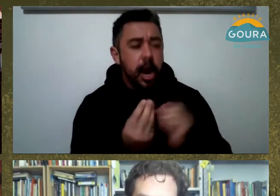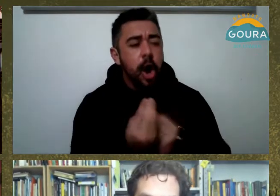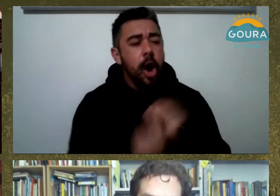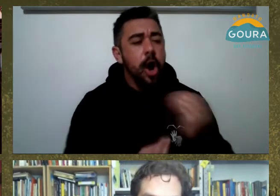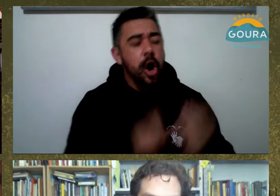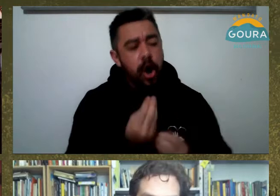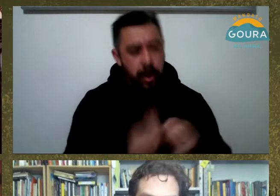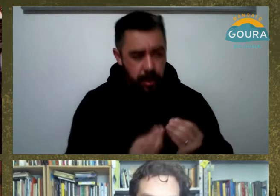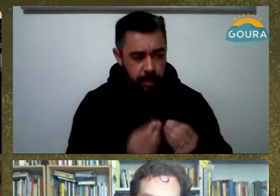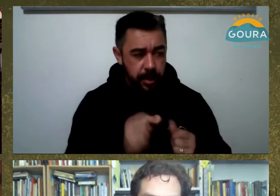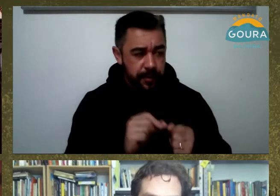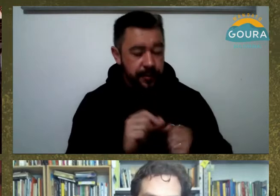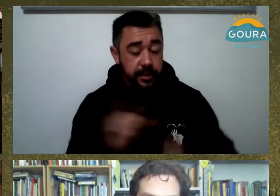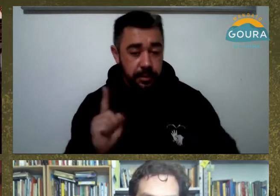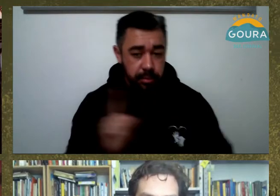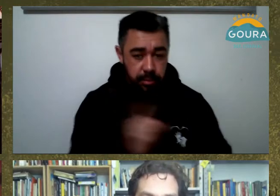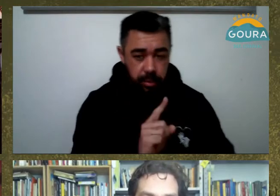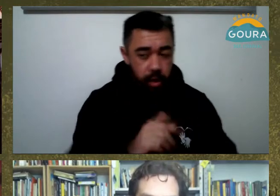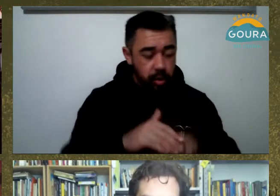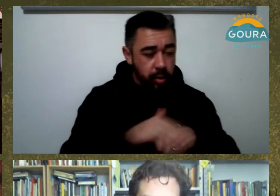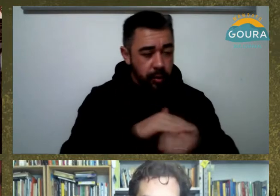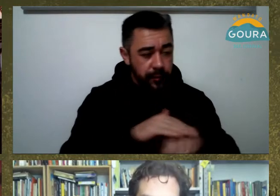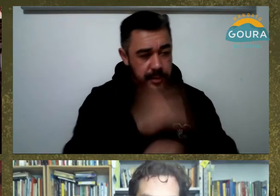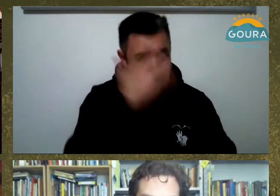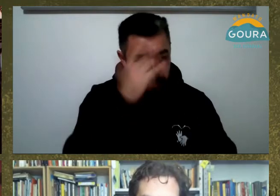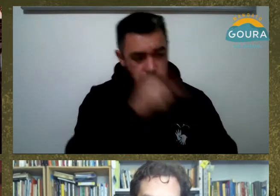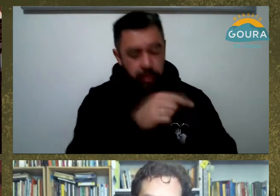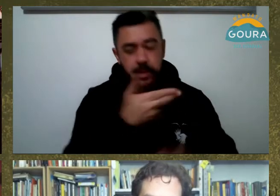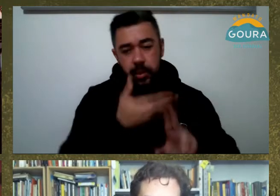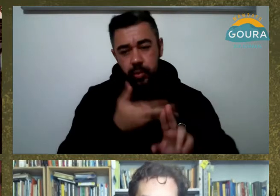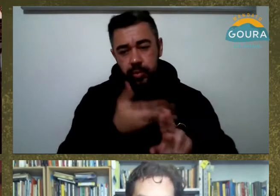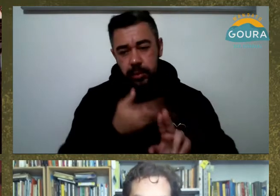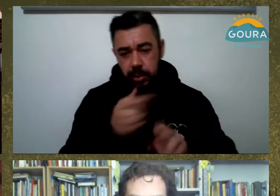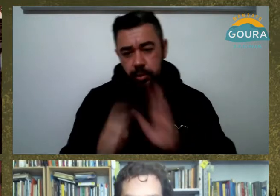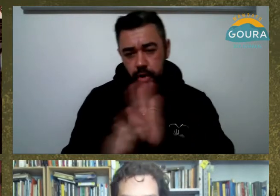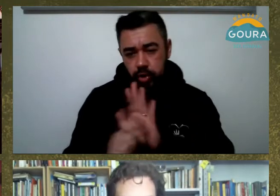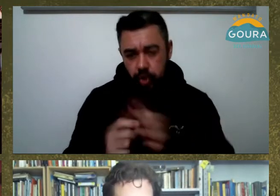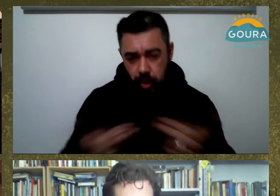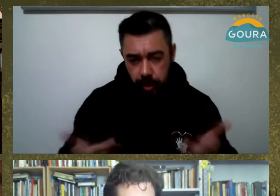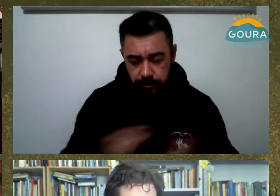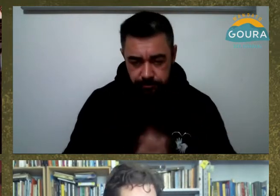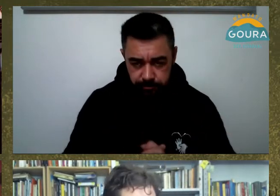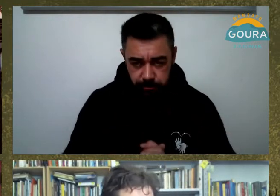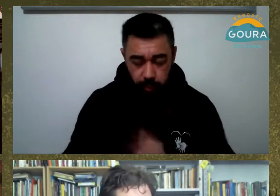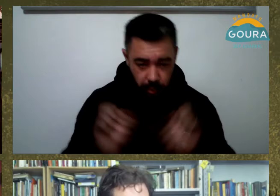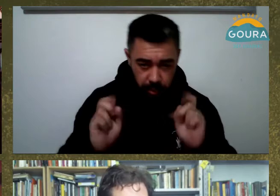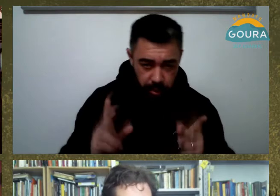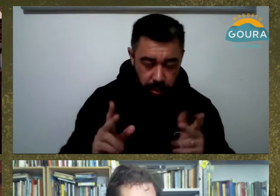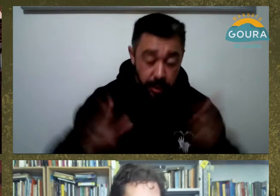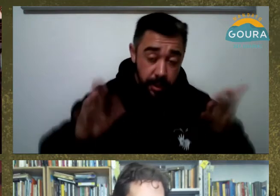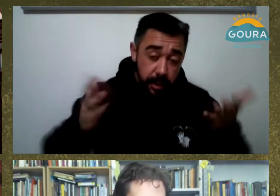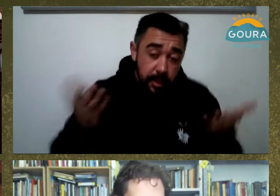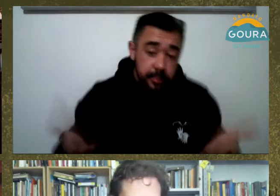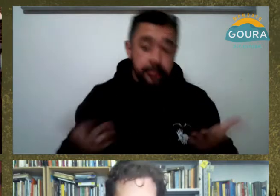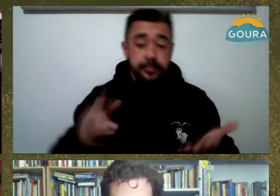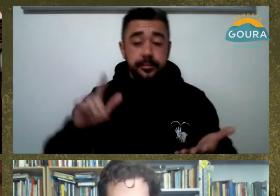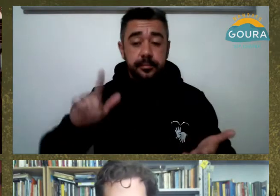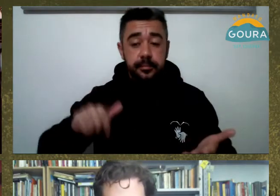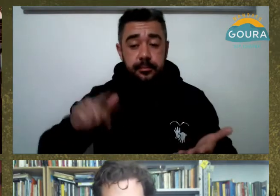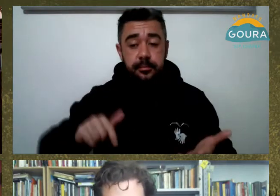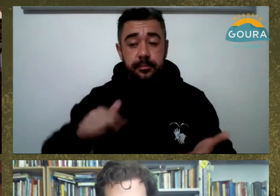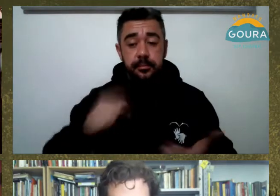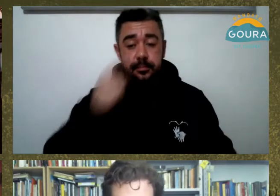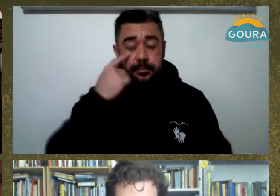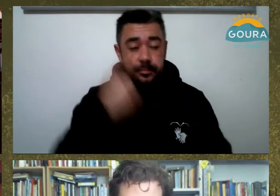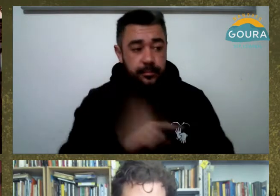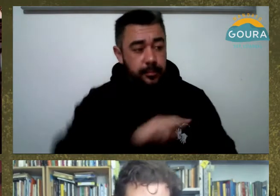relativamente àquela pessoa ou não. Ok? E isto dá aso, de facto, a enormes